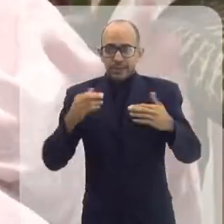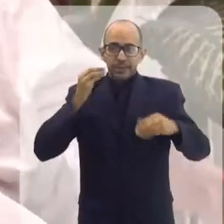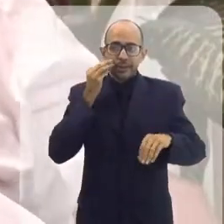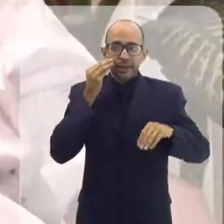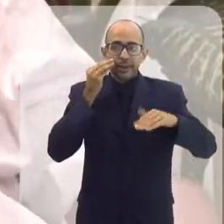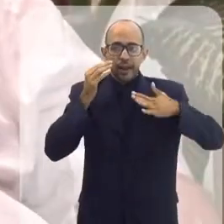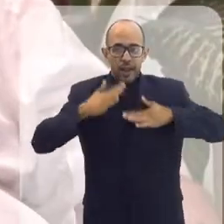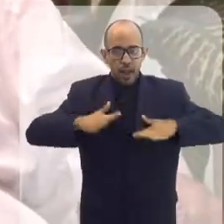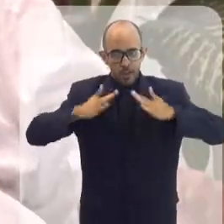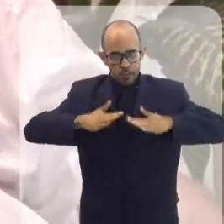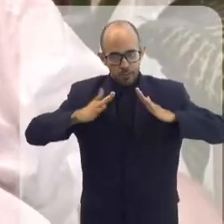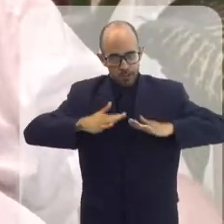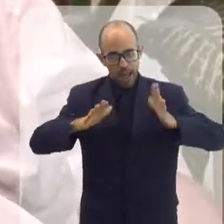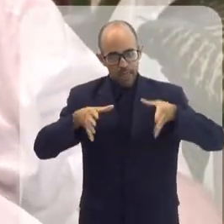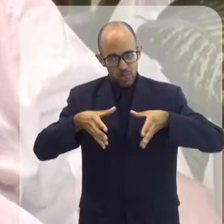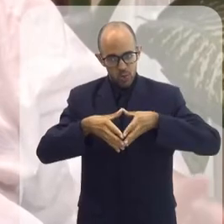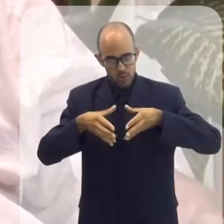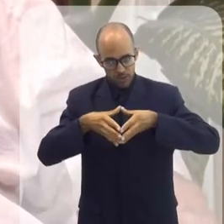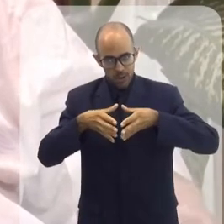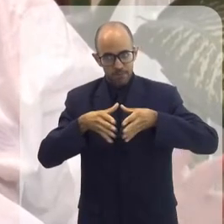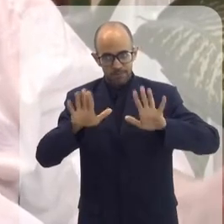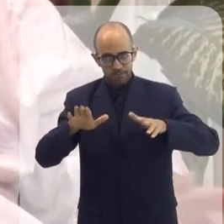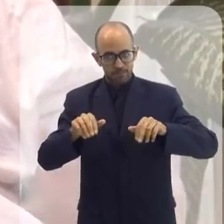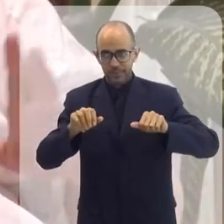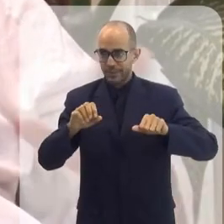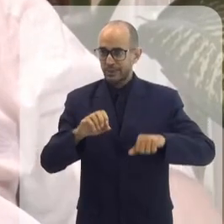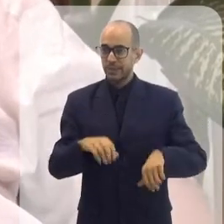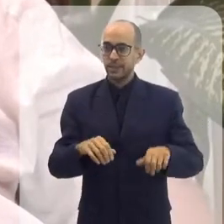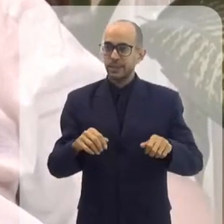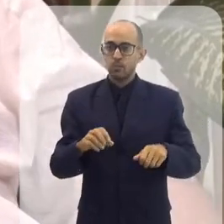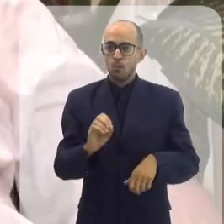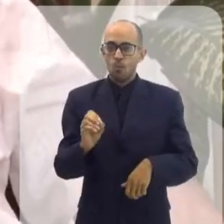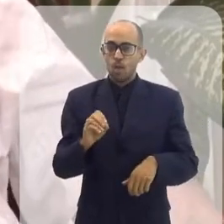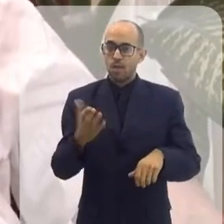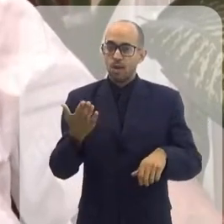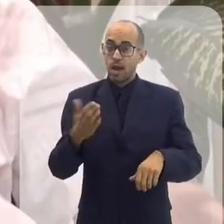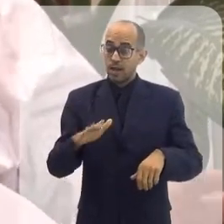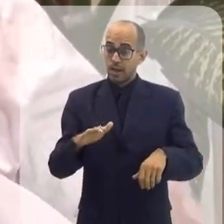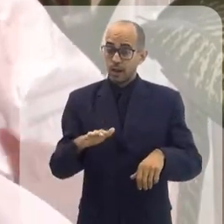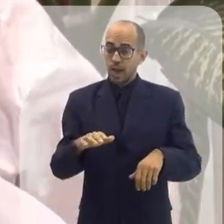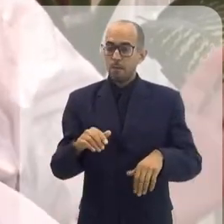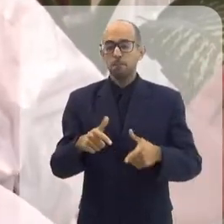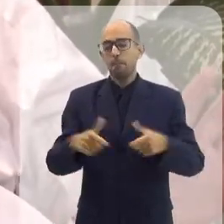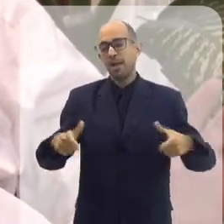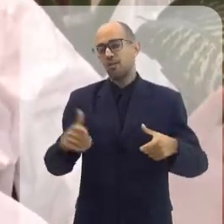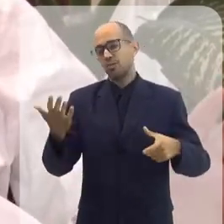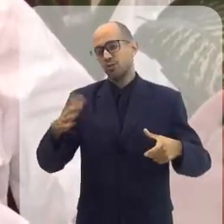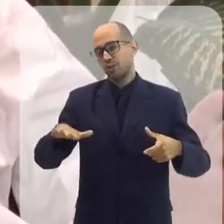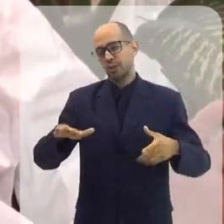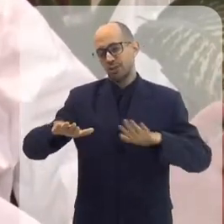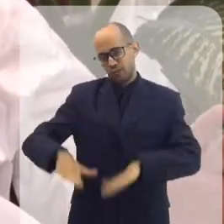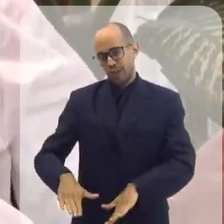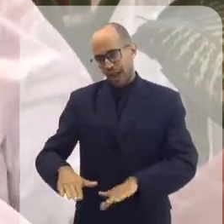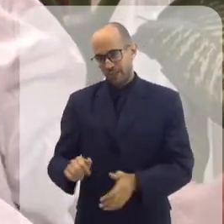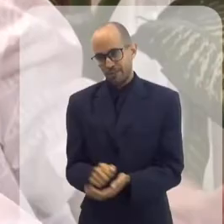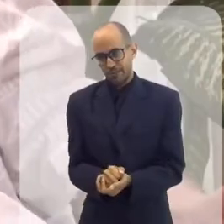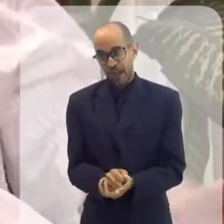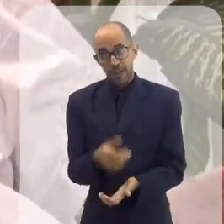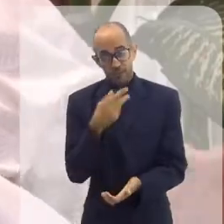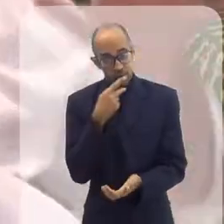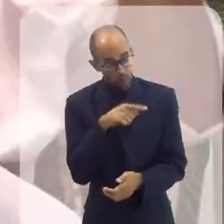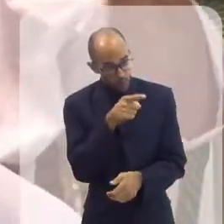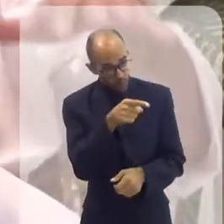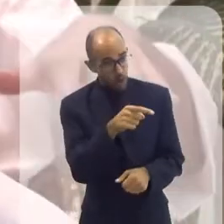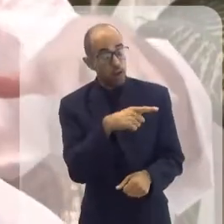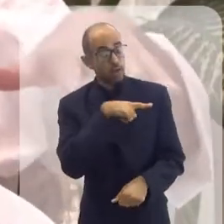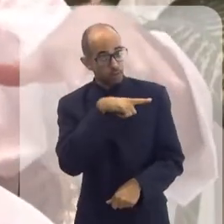tentando acalmar aquela turma toda e nada deles' ficar até que ela usou o argumento inafastável né tá valendo